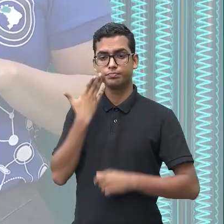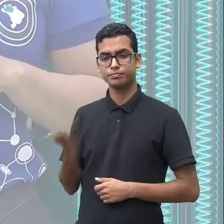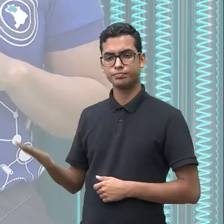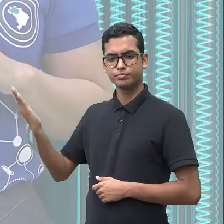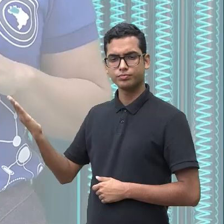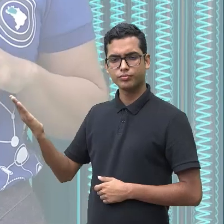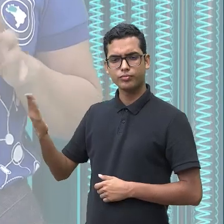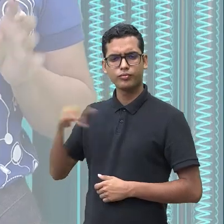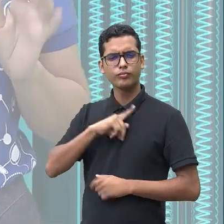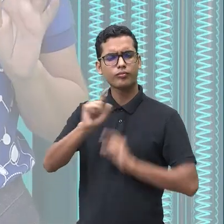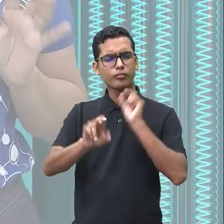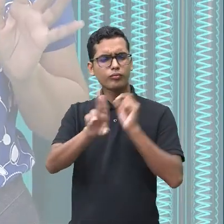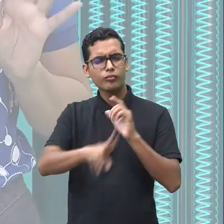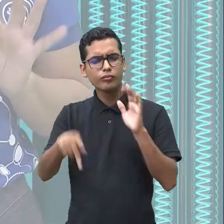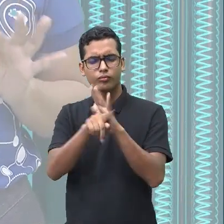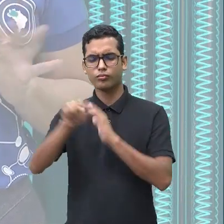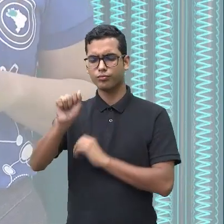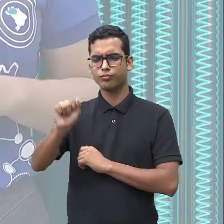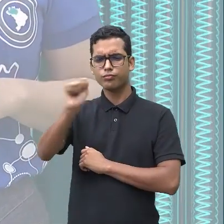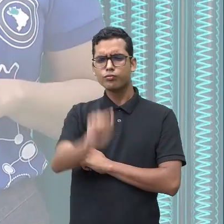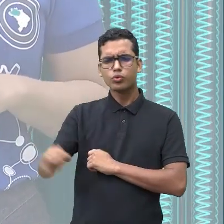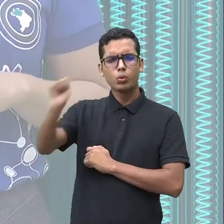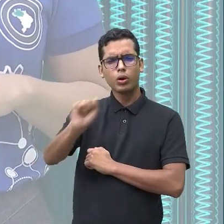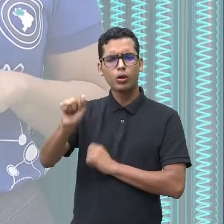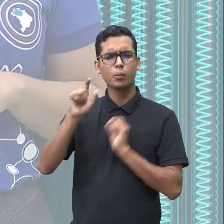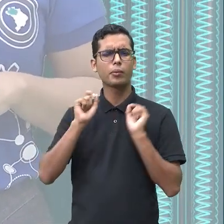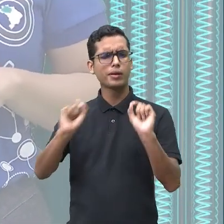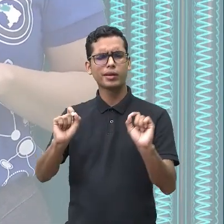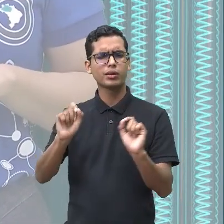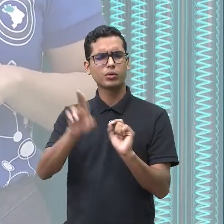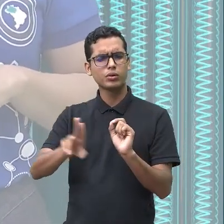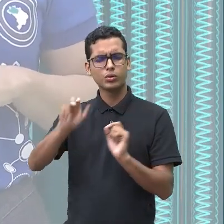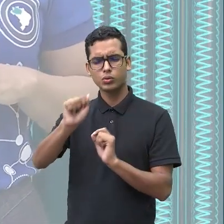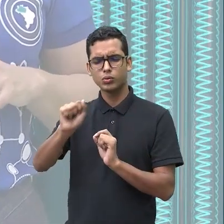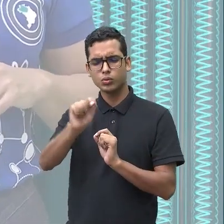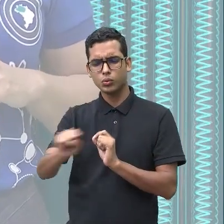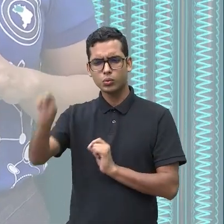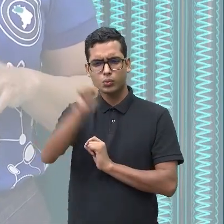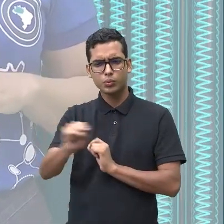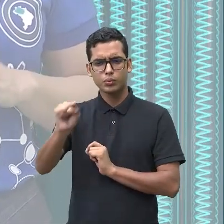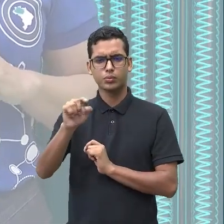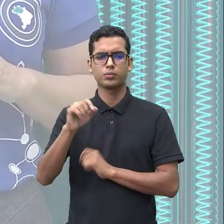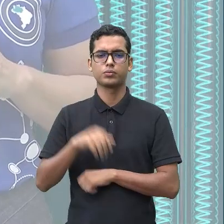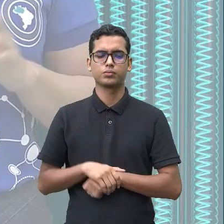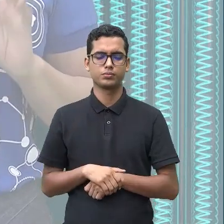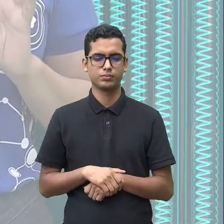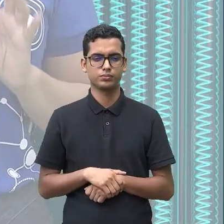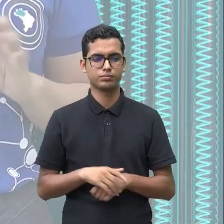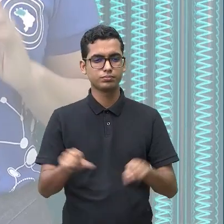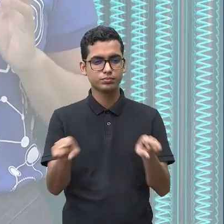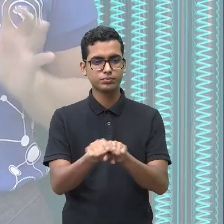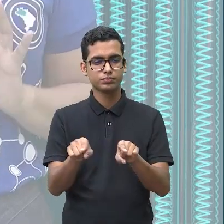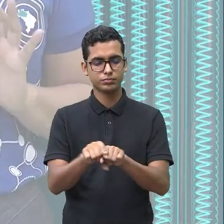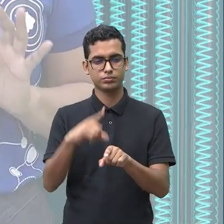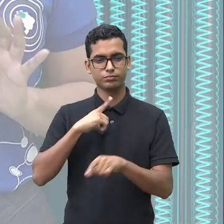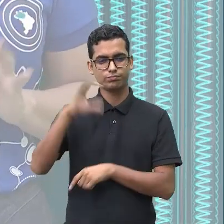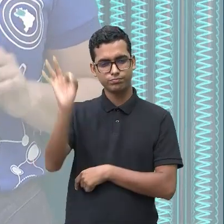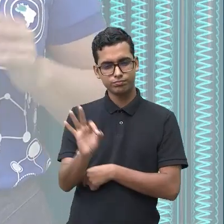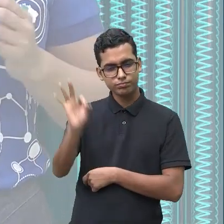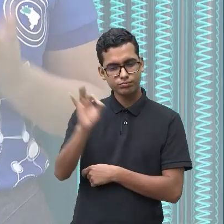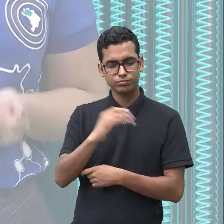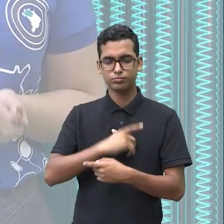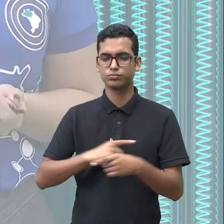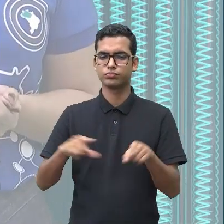mesmo o arroba, né? Lá no e-mail sempre tem o arroba, né? Aqui, ó, tem a porcentagem, tem o cifrão. Então, cada um